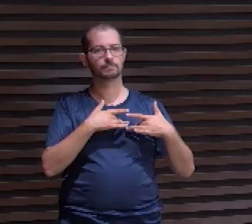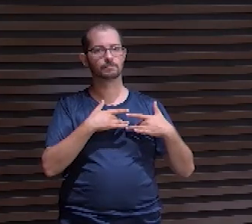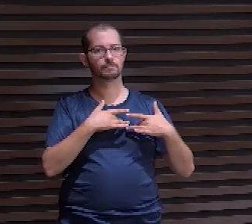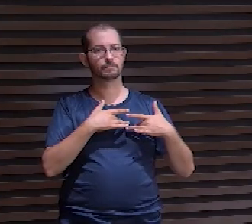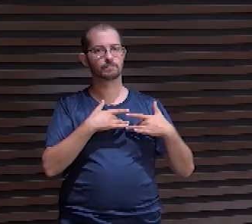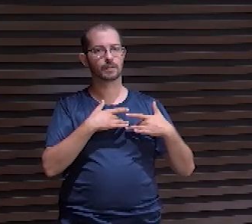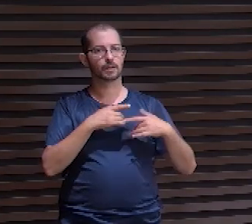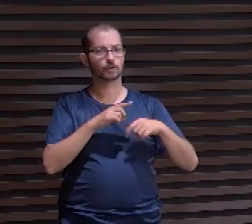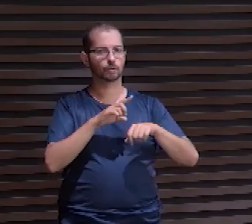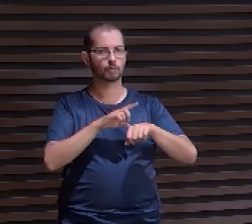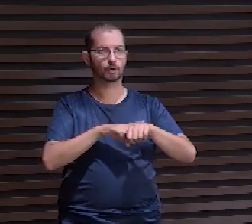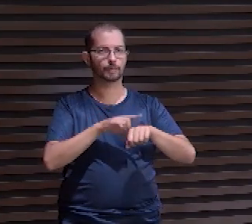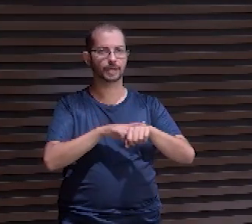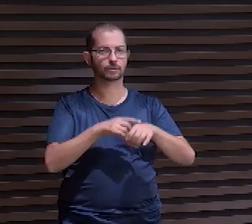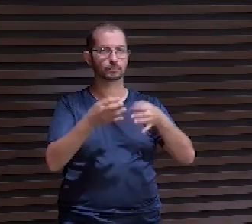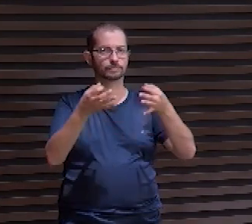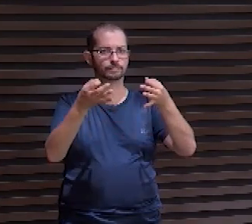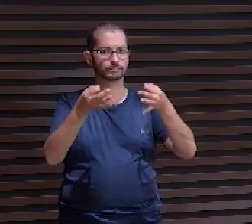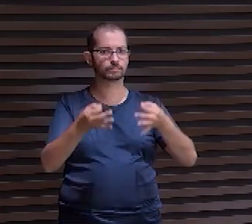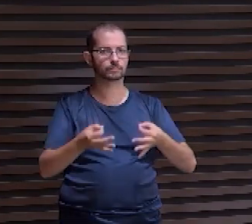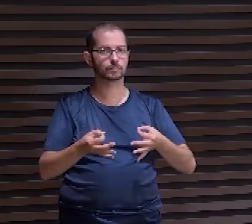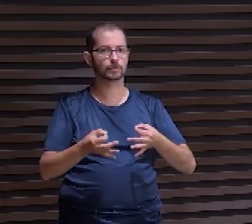oportuna.